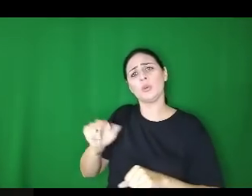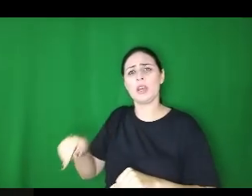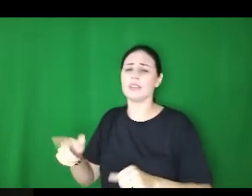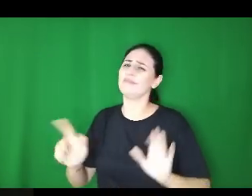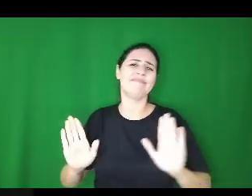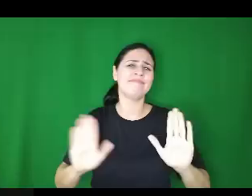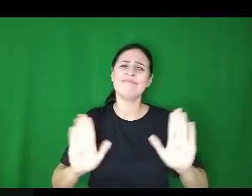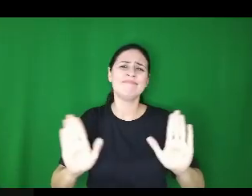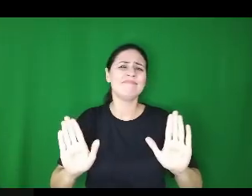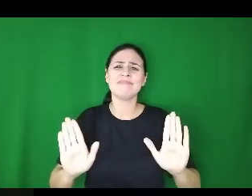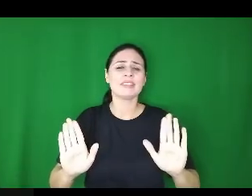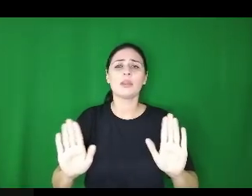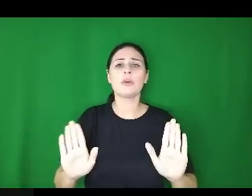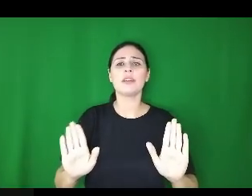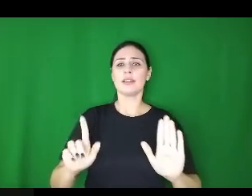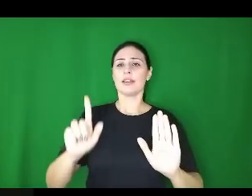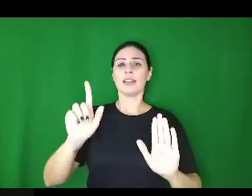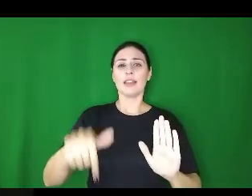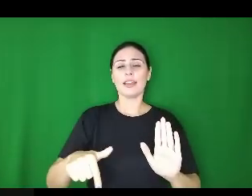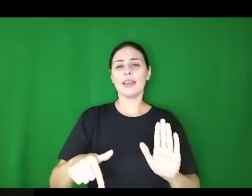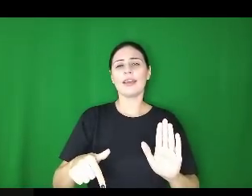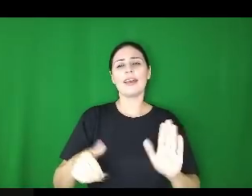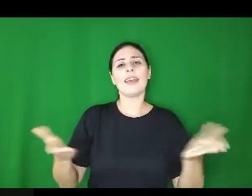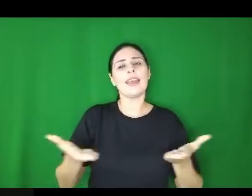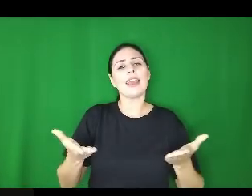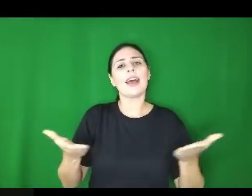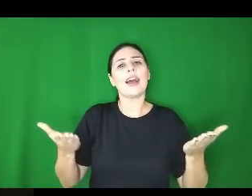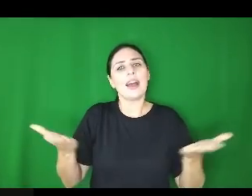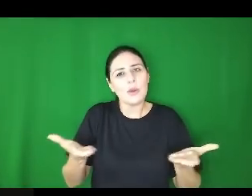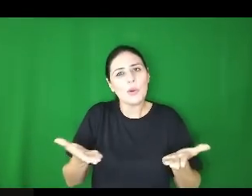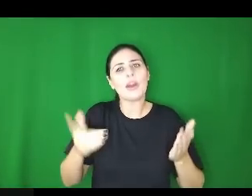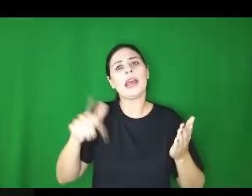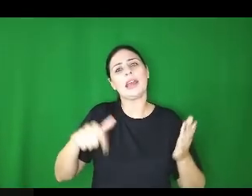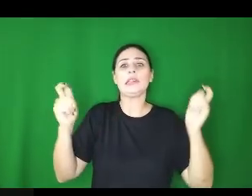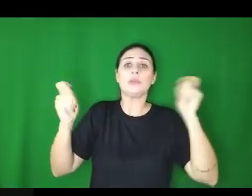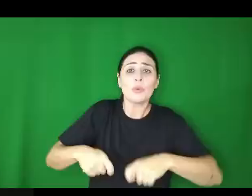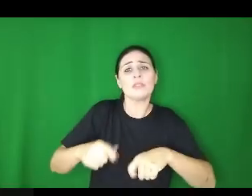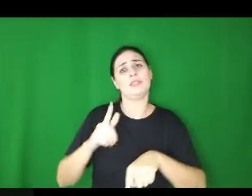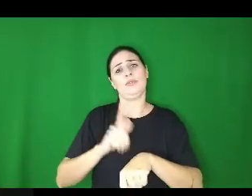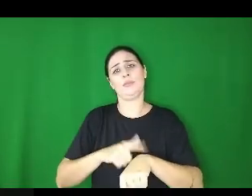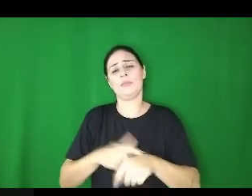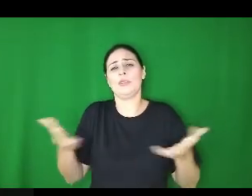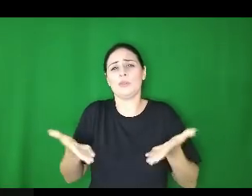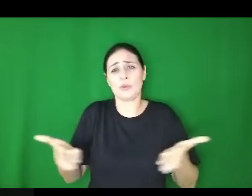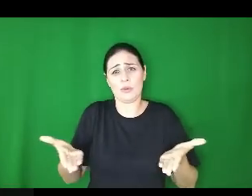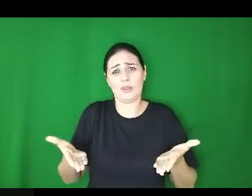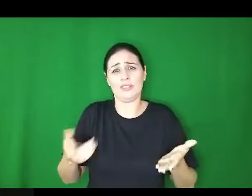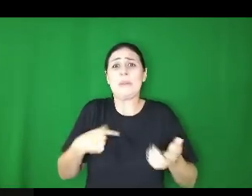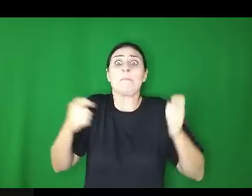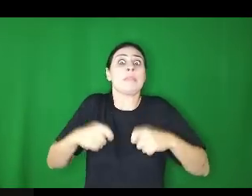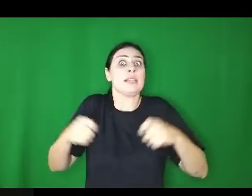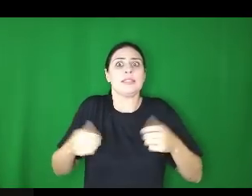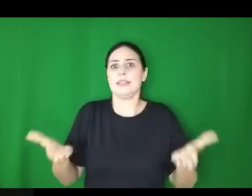trecho da minha fala e colocar, eu vou falar, nossa, a Marta está falando isso, que eu vou falar para vocês agora, mas eu já vi ela escrevendo